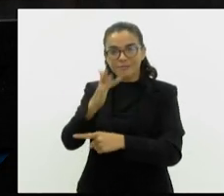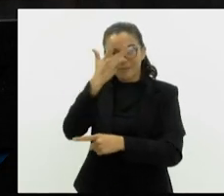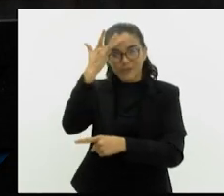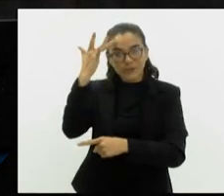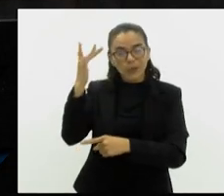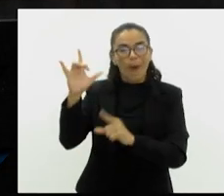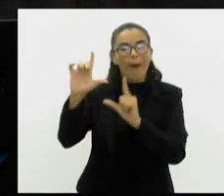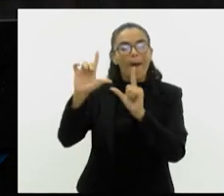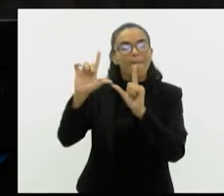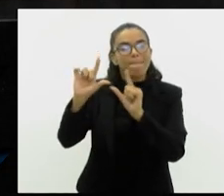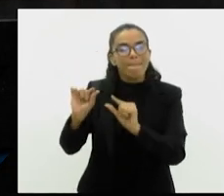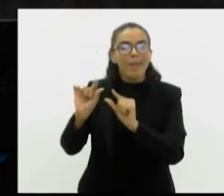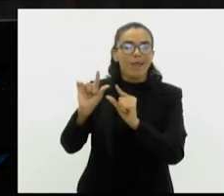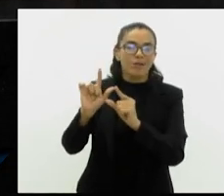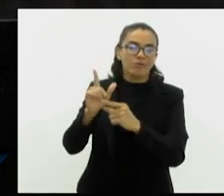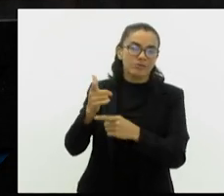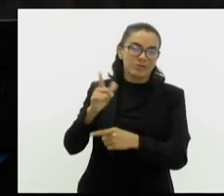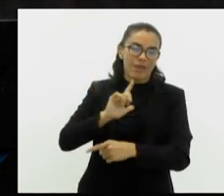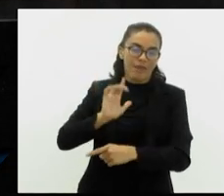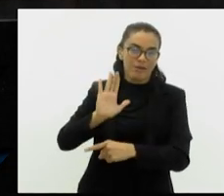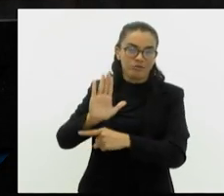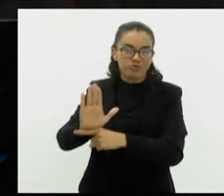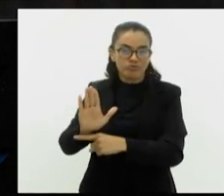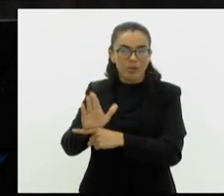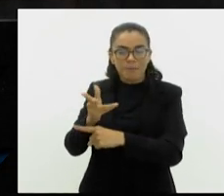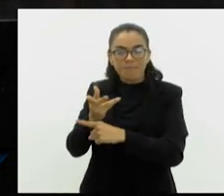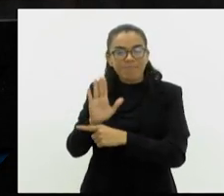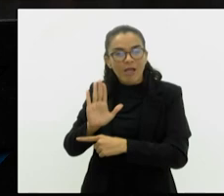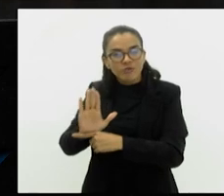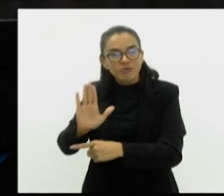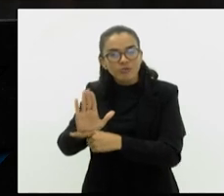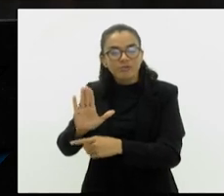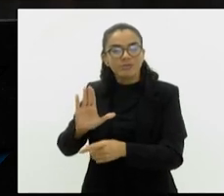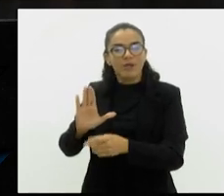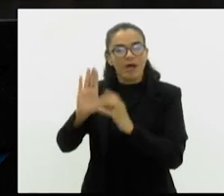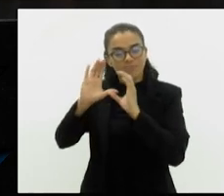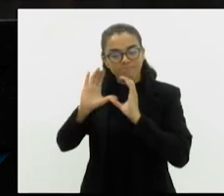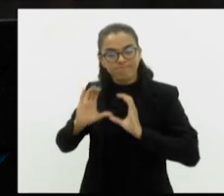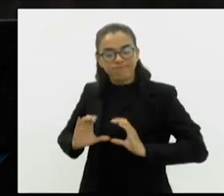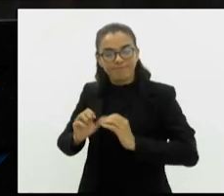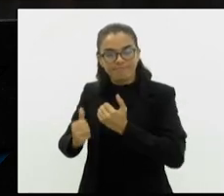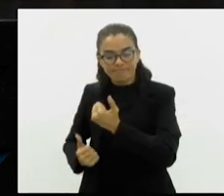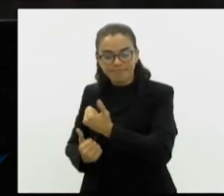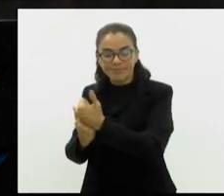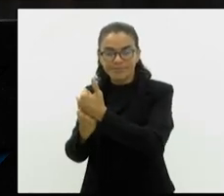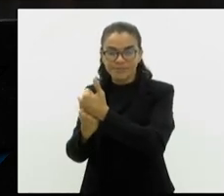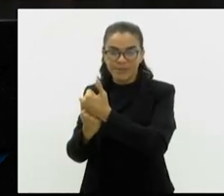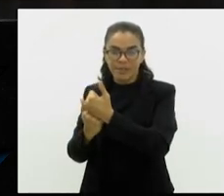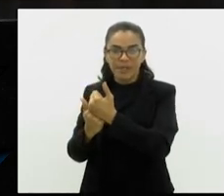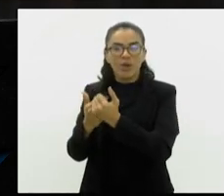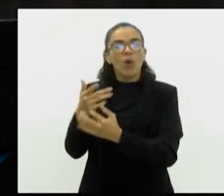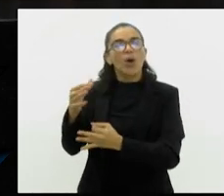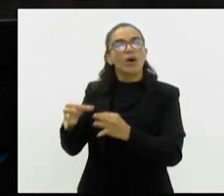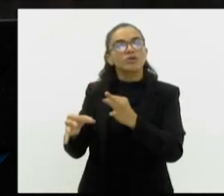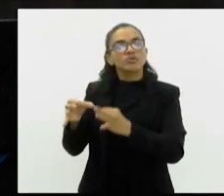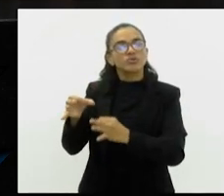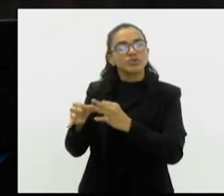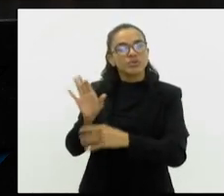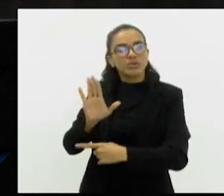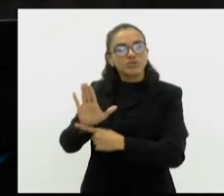favorecidos Isto é da busca da Cidadania tribal da